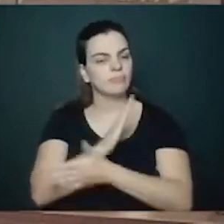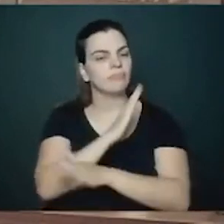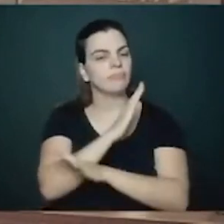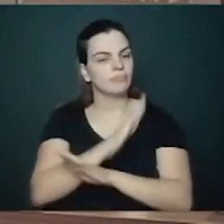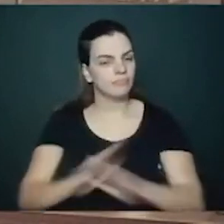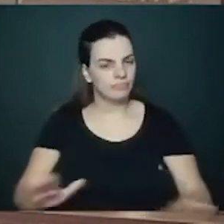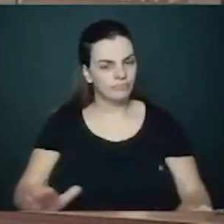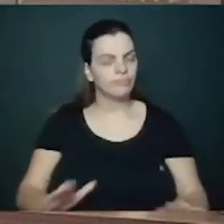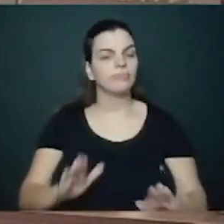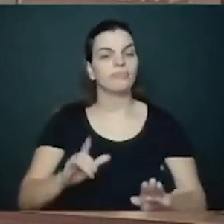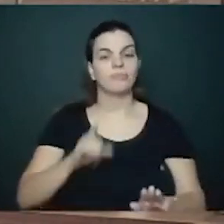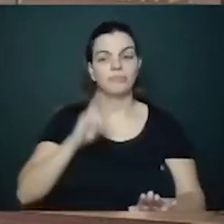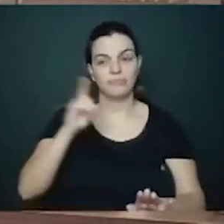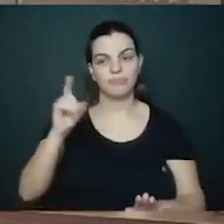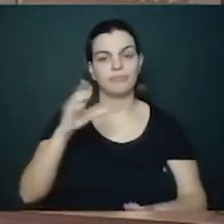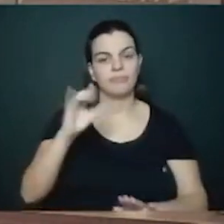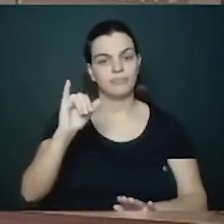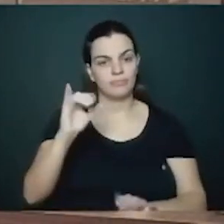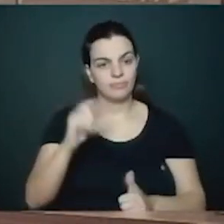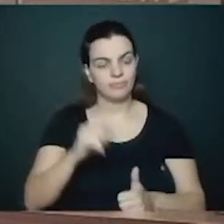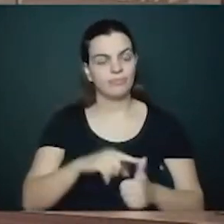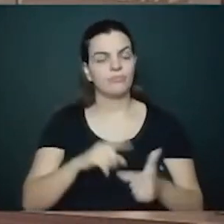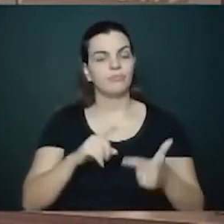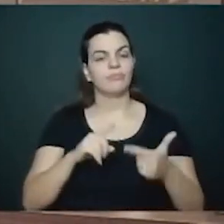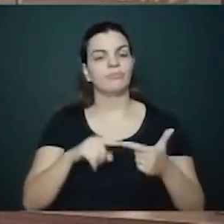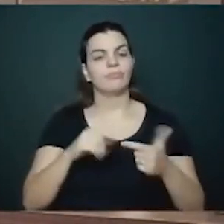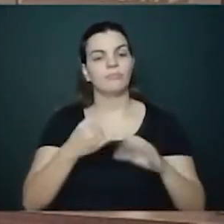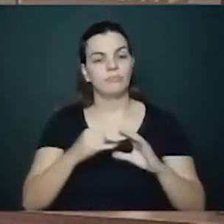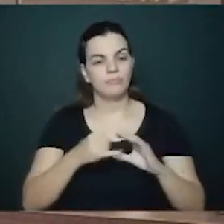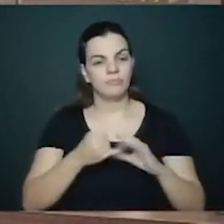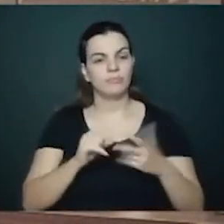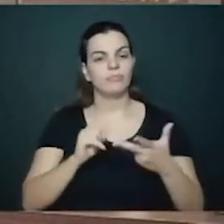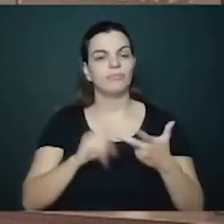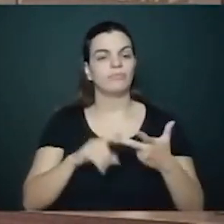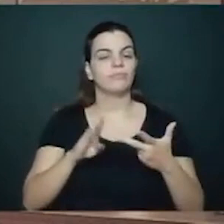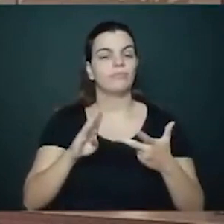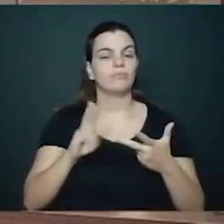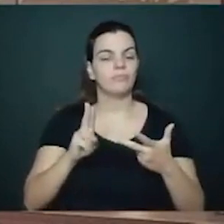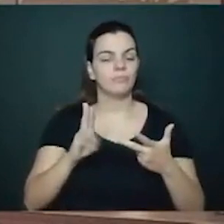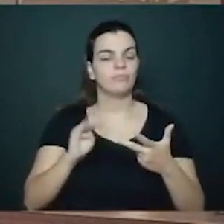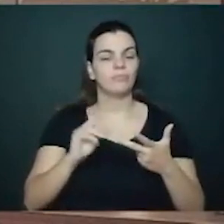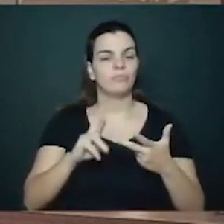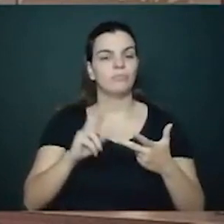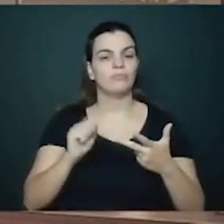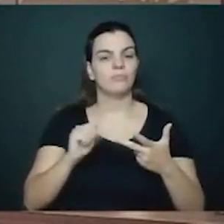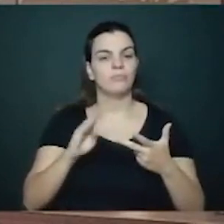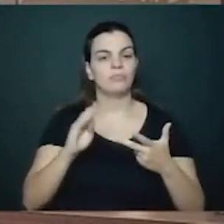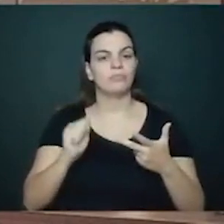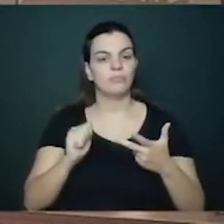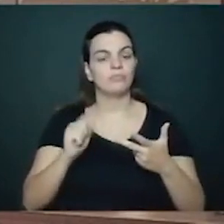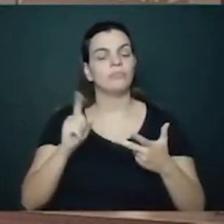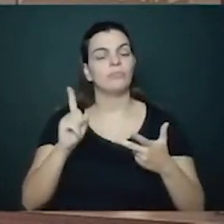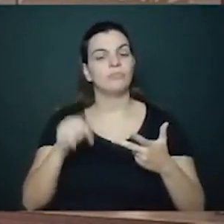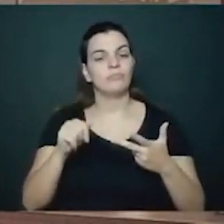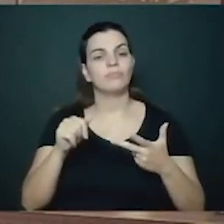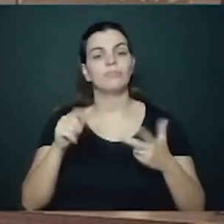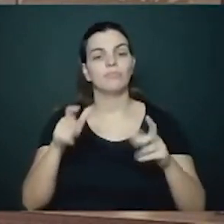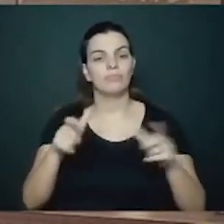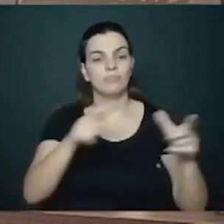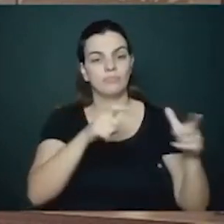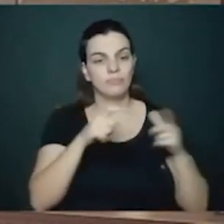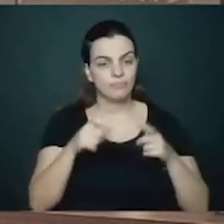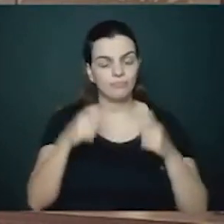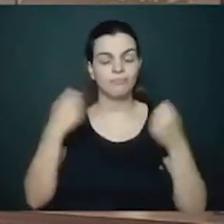SIC, no Cajuru, lá no Uberaba, locais que ainda precisam muito dessa demanda. Muitas ruas,